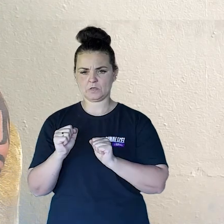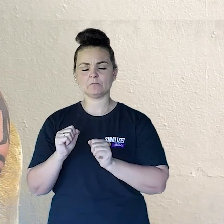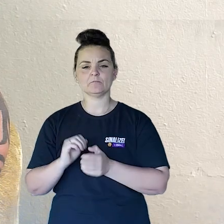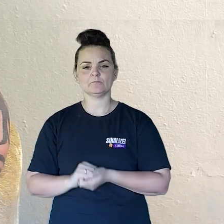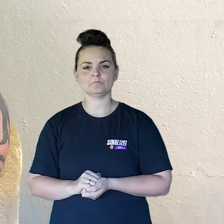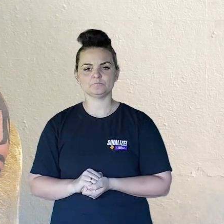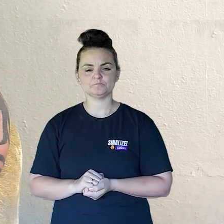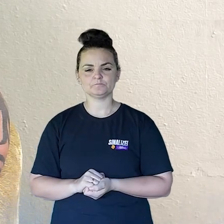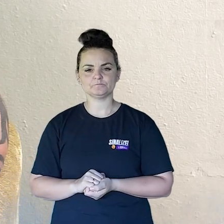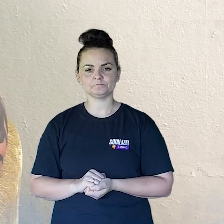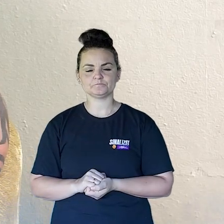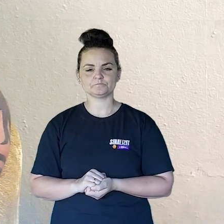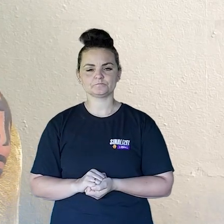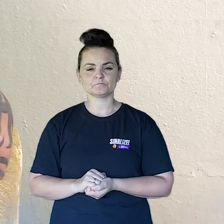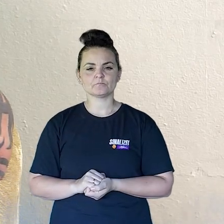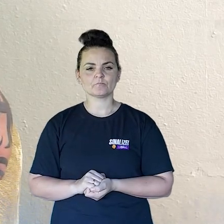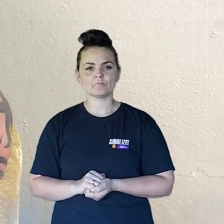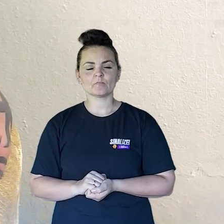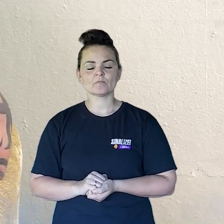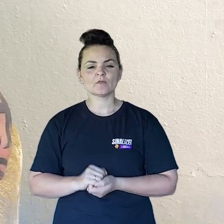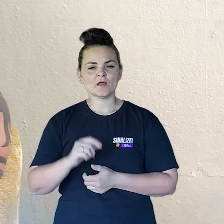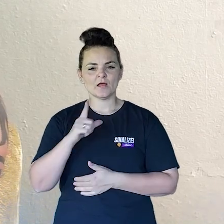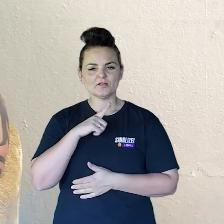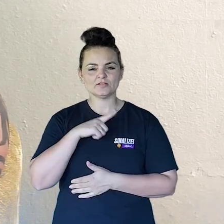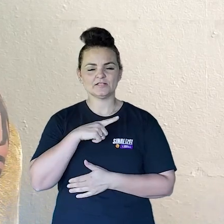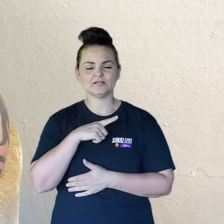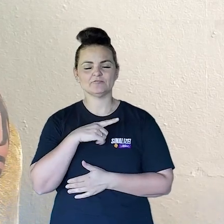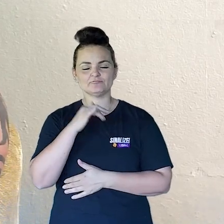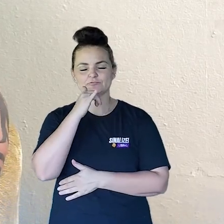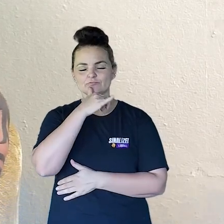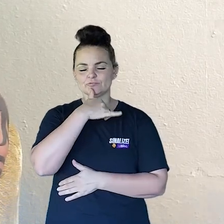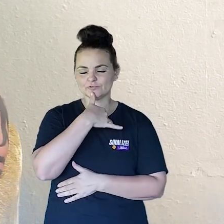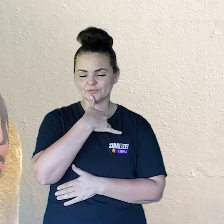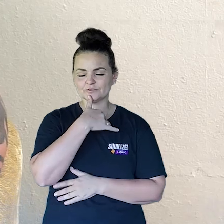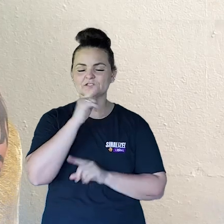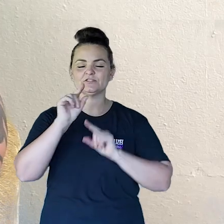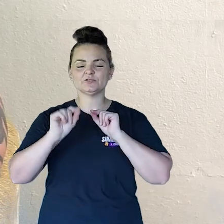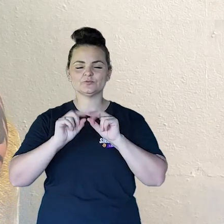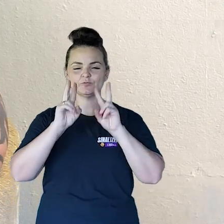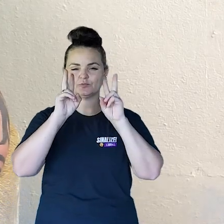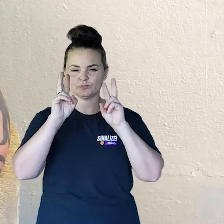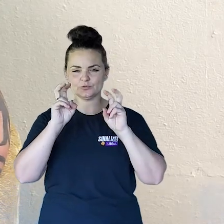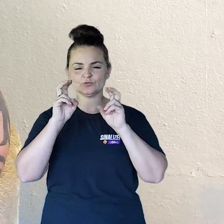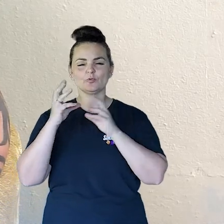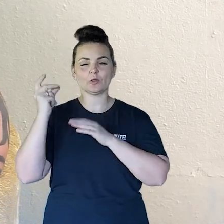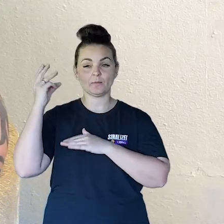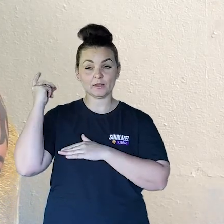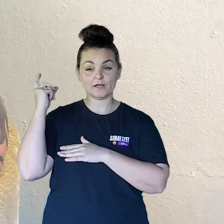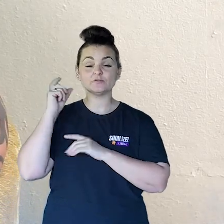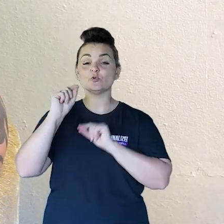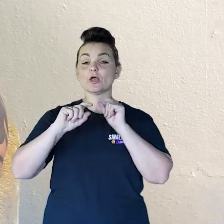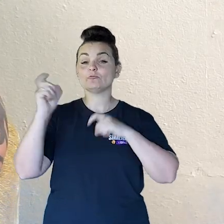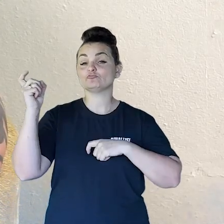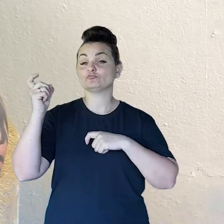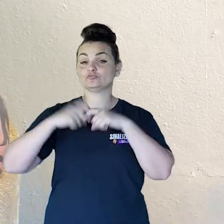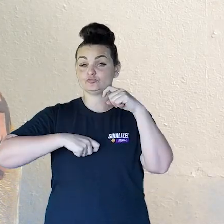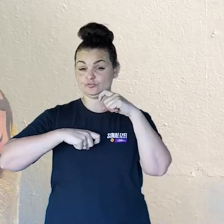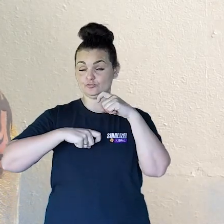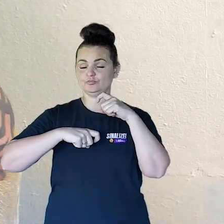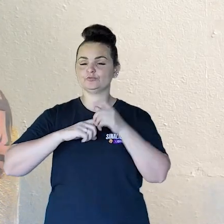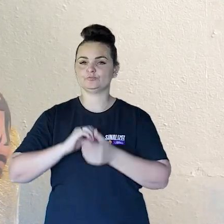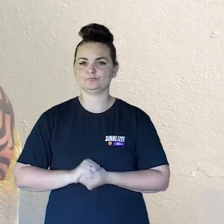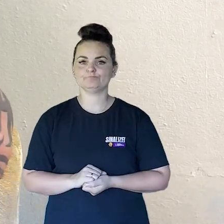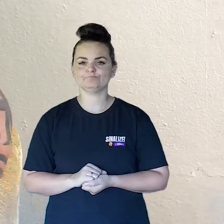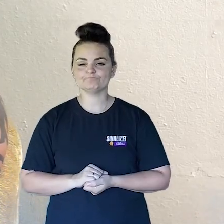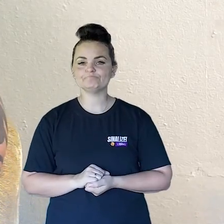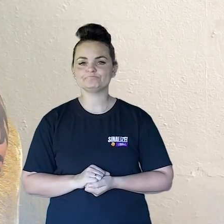E nós tivemos um episódio lamentável, muito triste aqui, de um estupro, né? E quando aconteceu